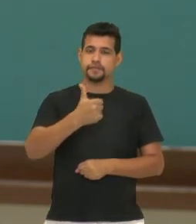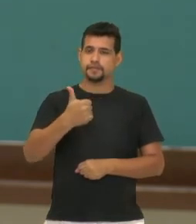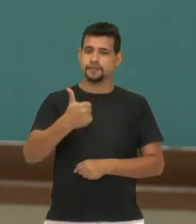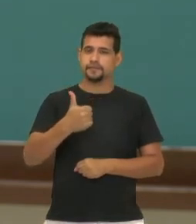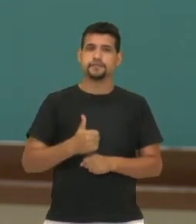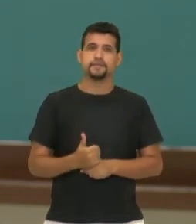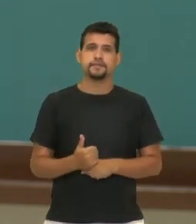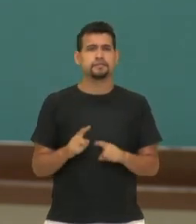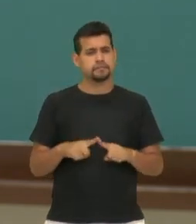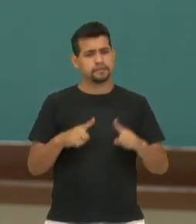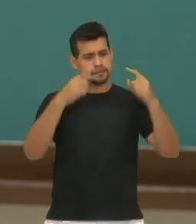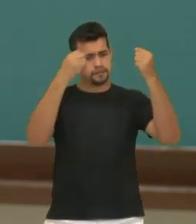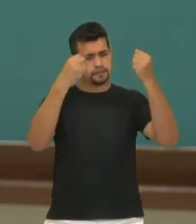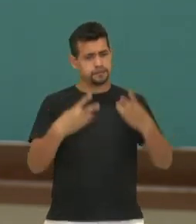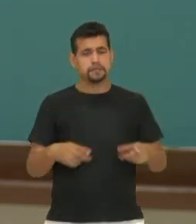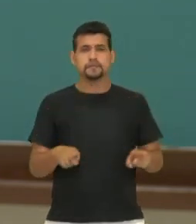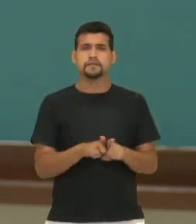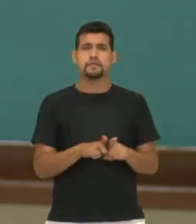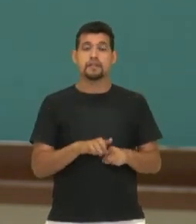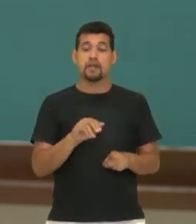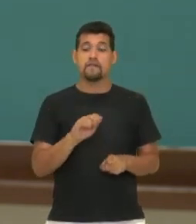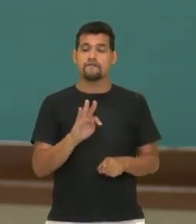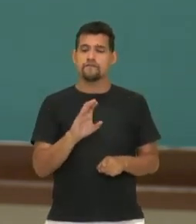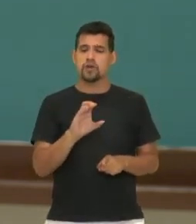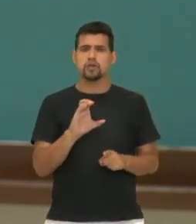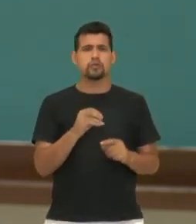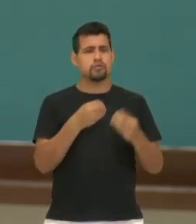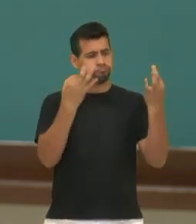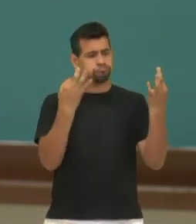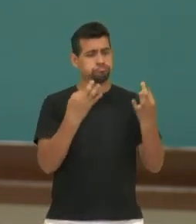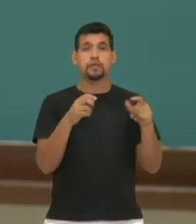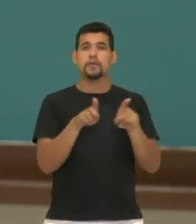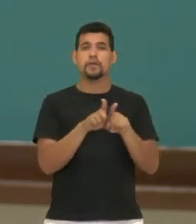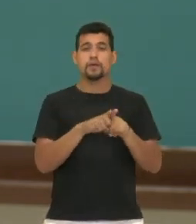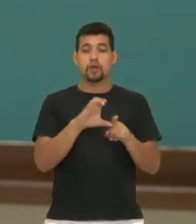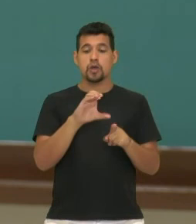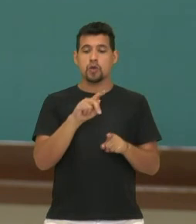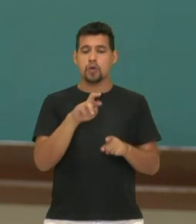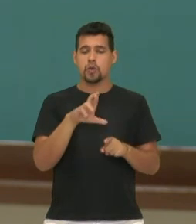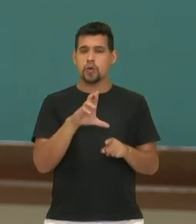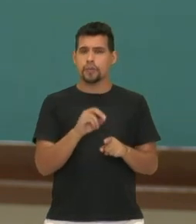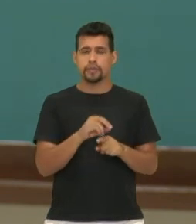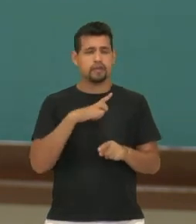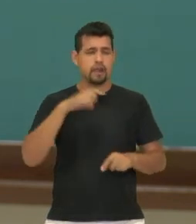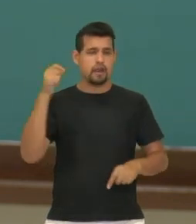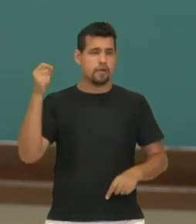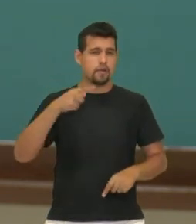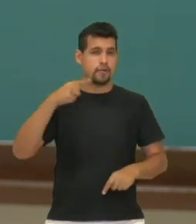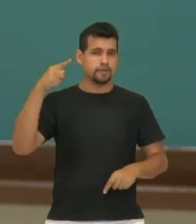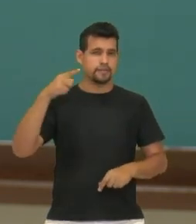1921. Ao explicar o efeito fotoelétrico, ele confirma a teoria corpuscular da luz.